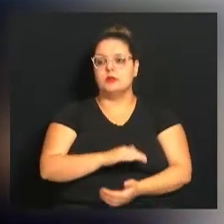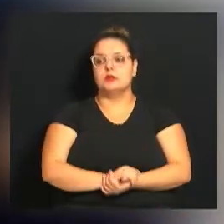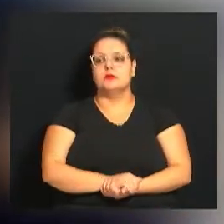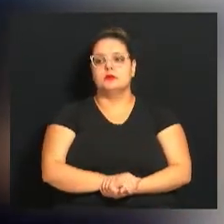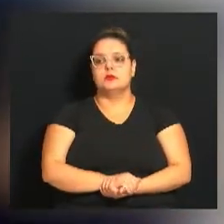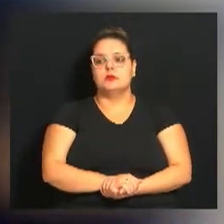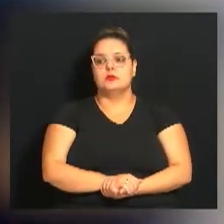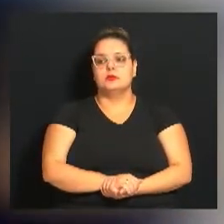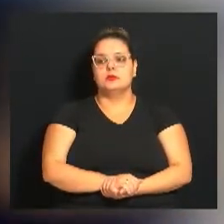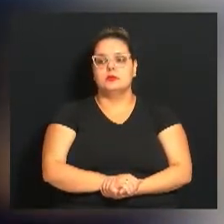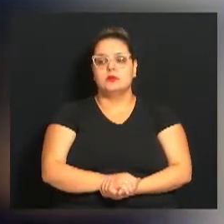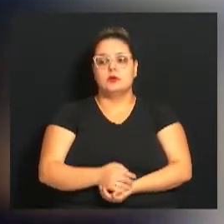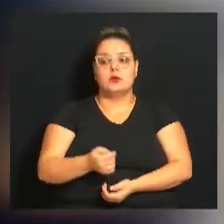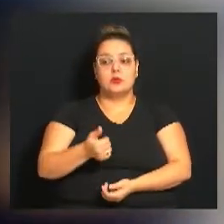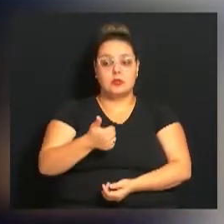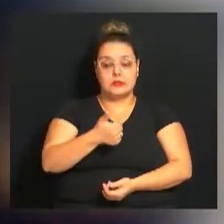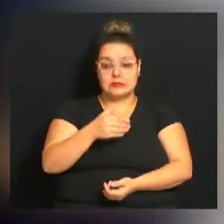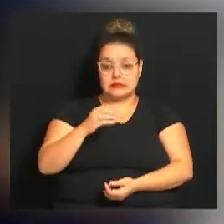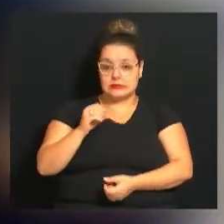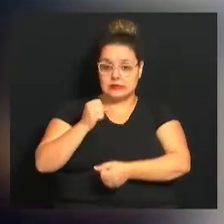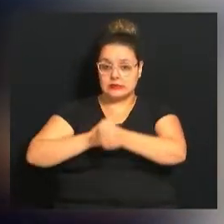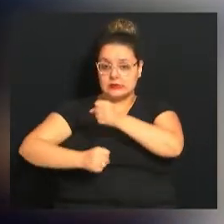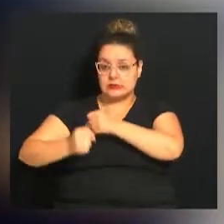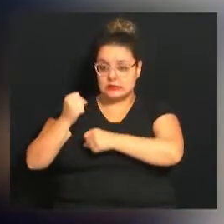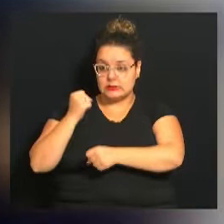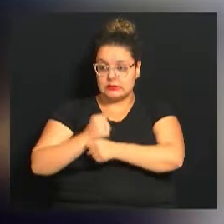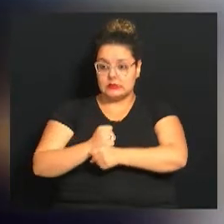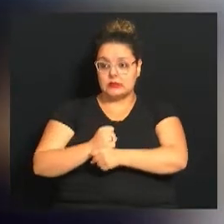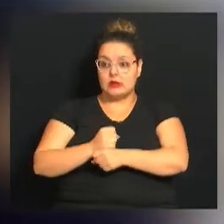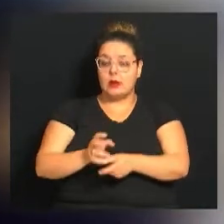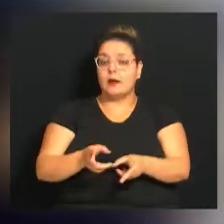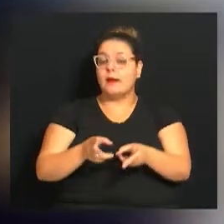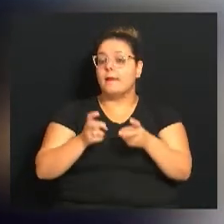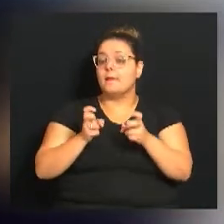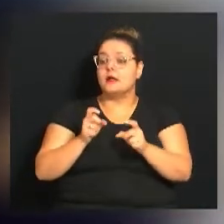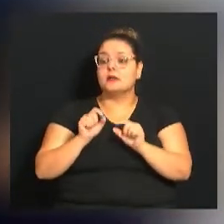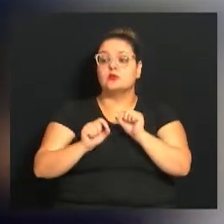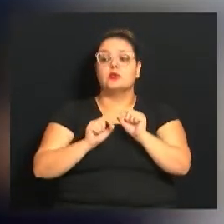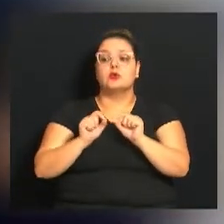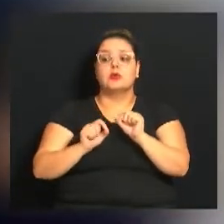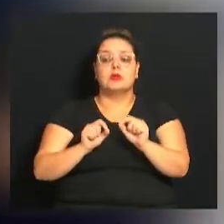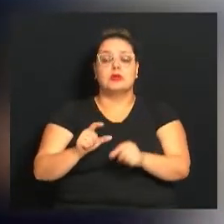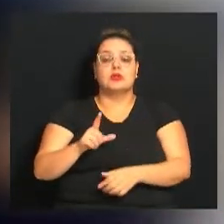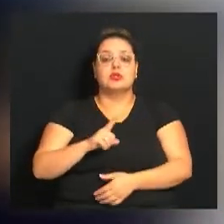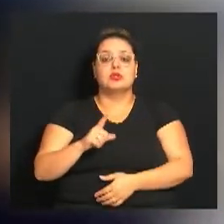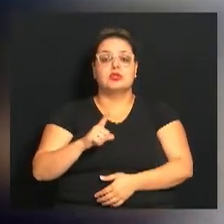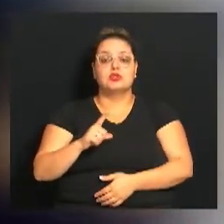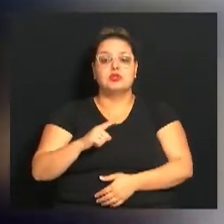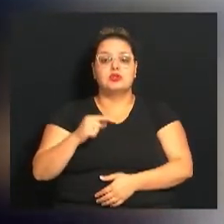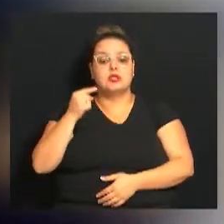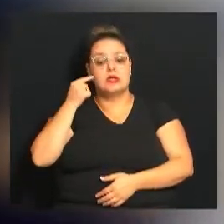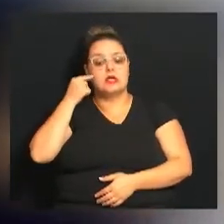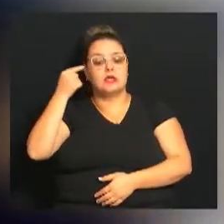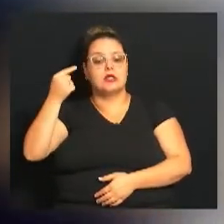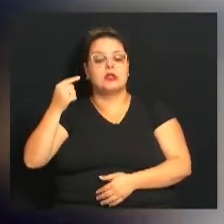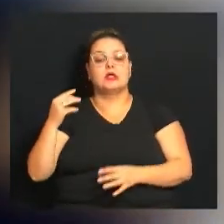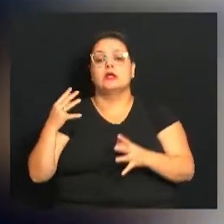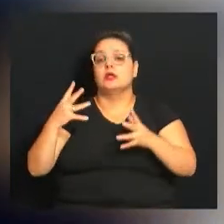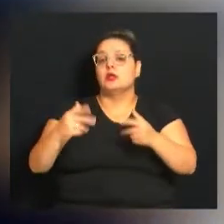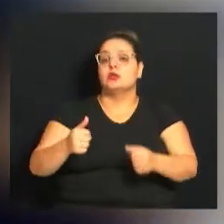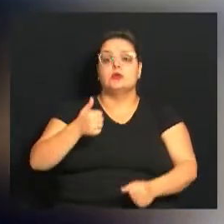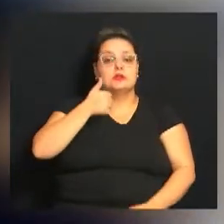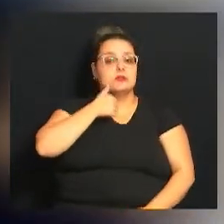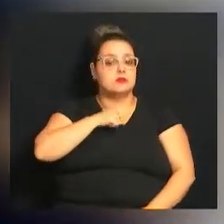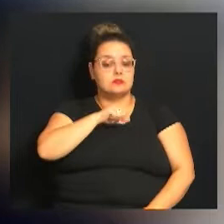quase 10 anos atrás, a gente percebia que havia um modismo em que muitas mães não entendiam